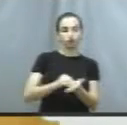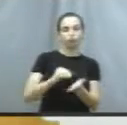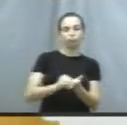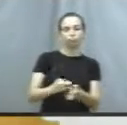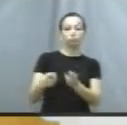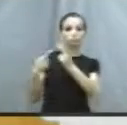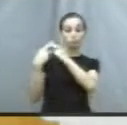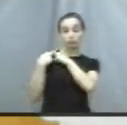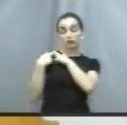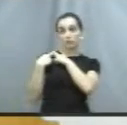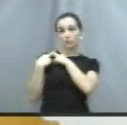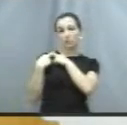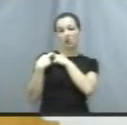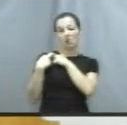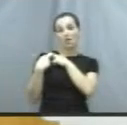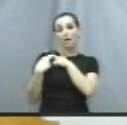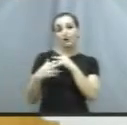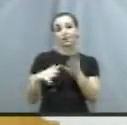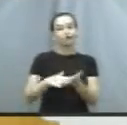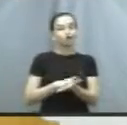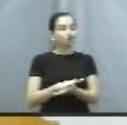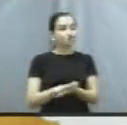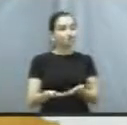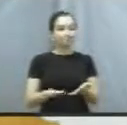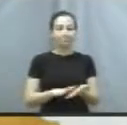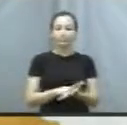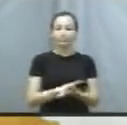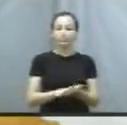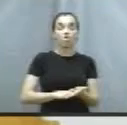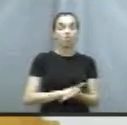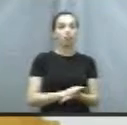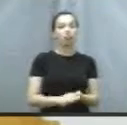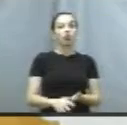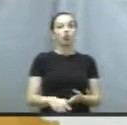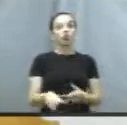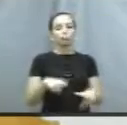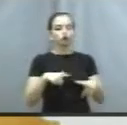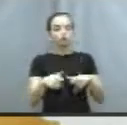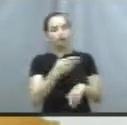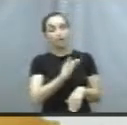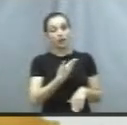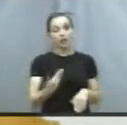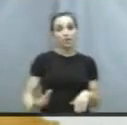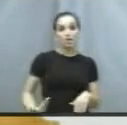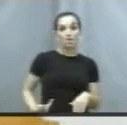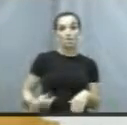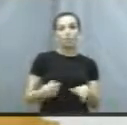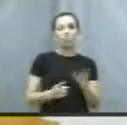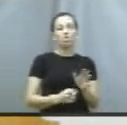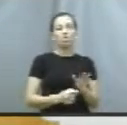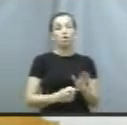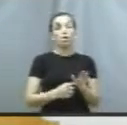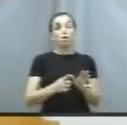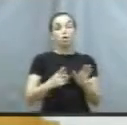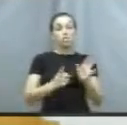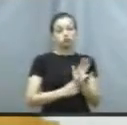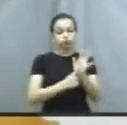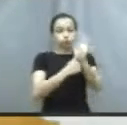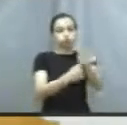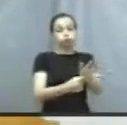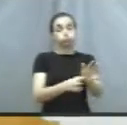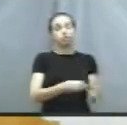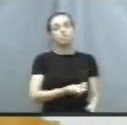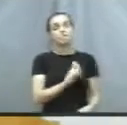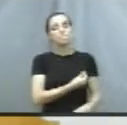começa a sentir que a precariedade da prestação do serviço público tem um reflexo direto na vida da população, e a questão da segurança,